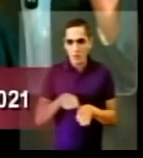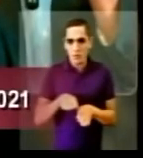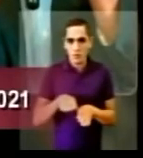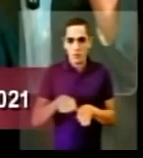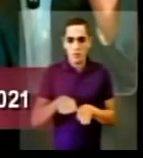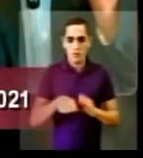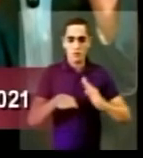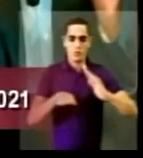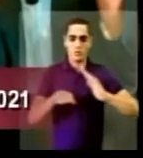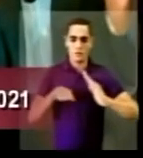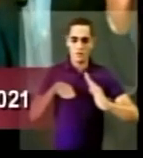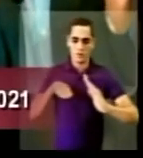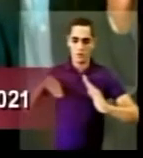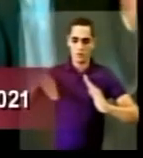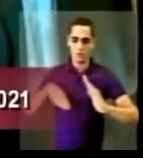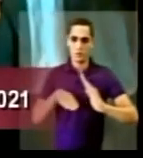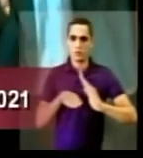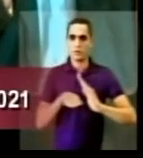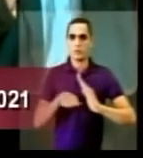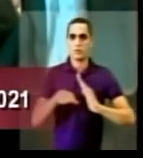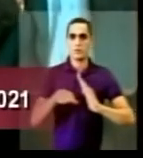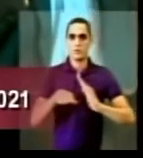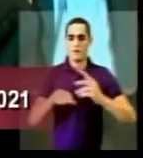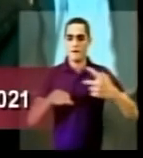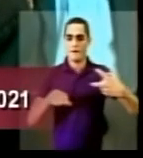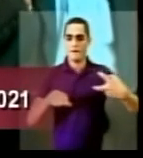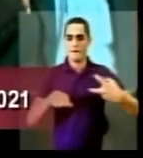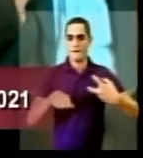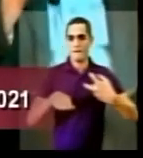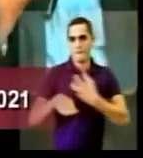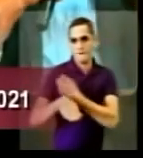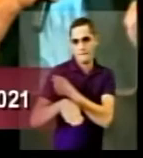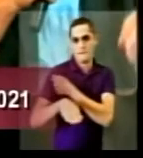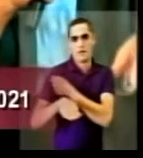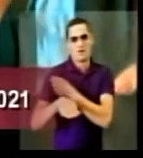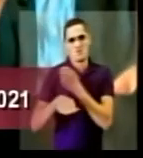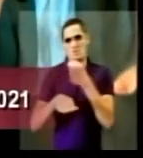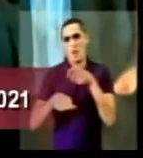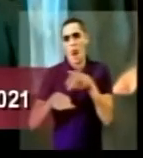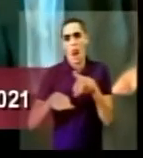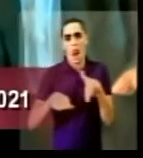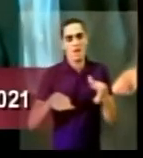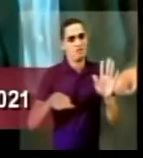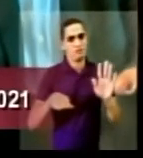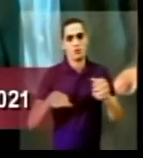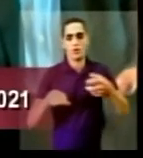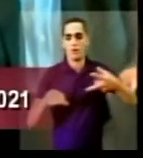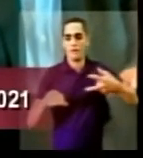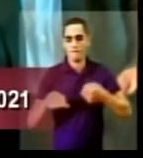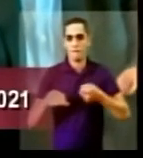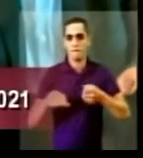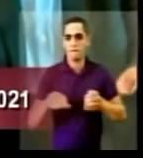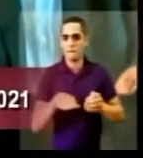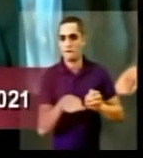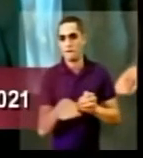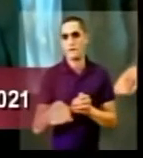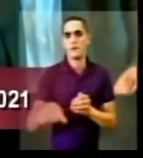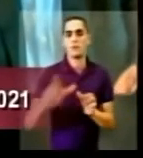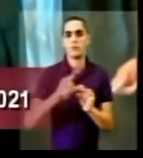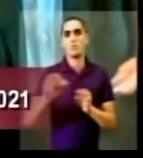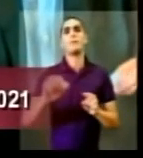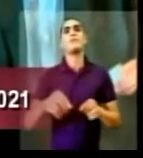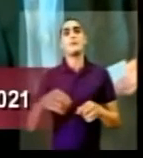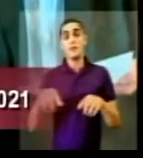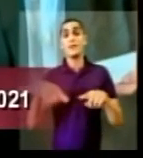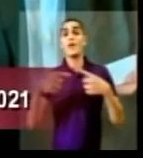entrar em contato. Por isso eu volto a afirmar, aquele cadastro lá do início é fundamental.